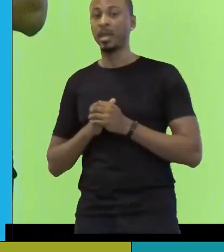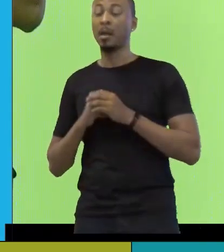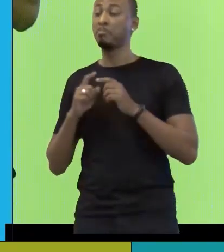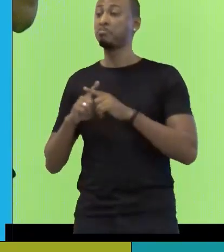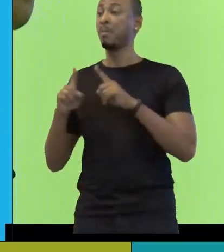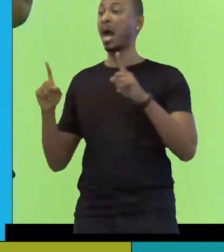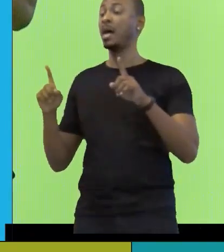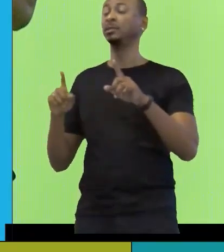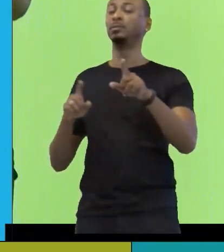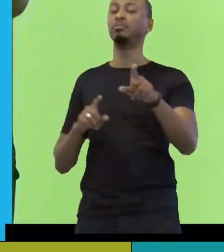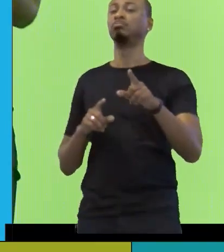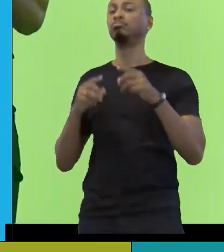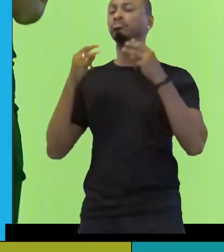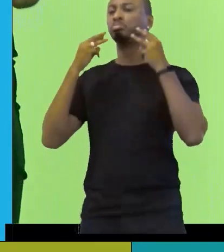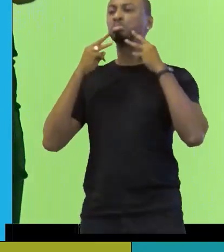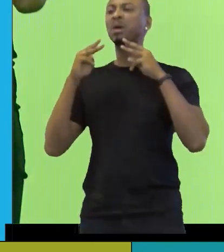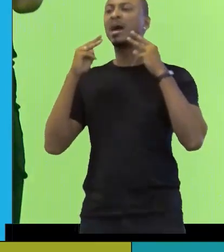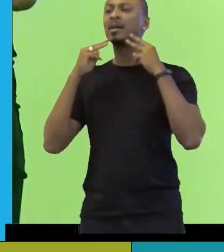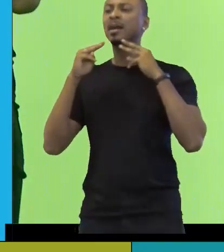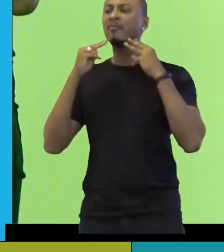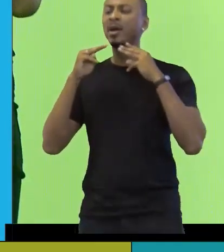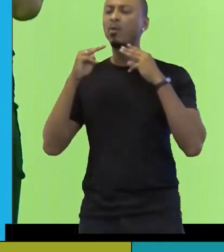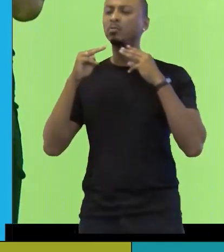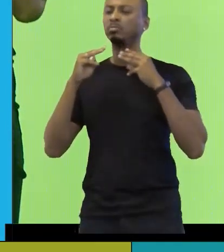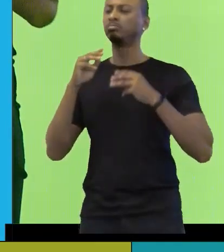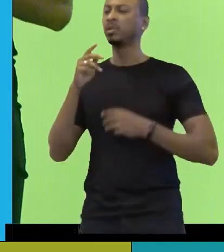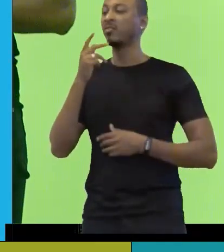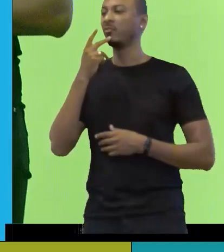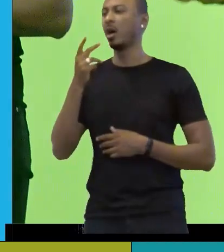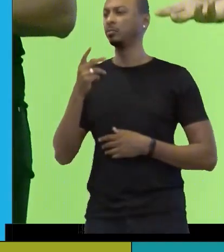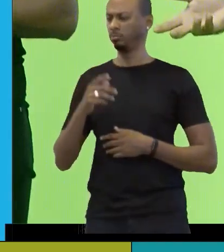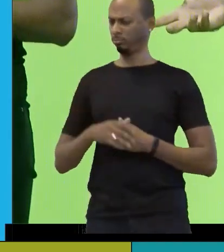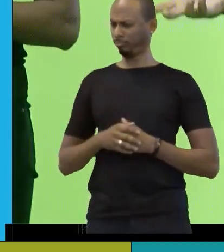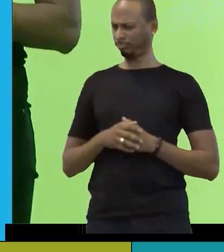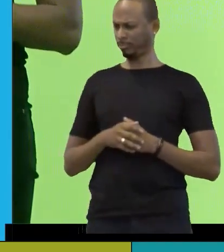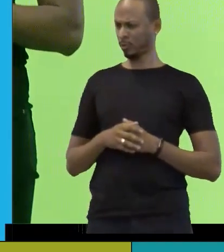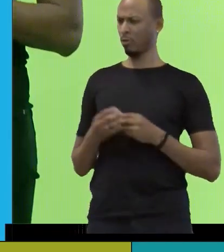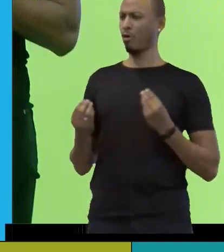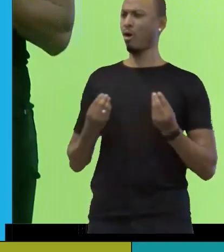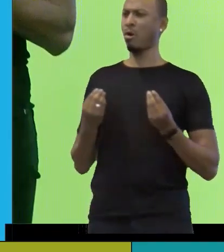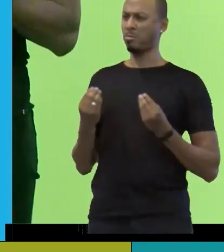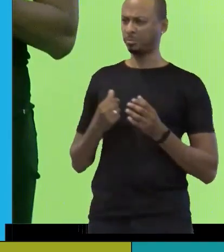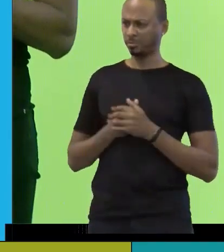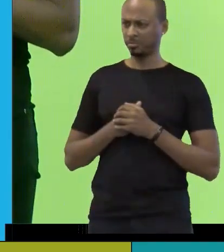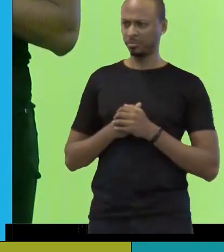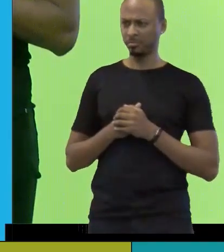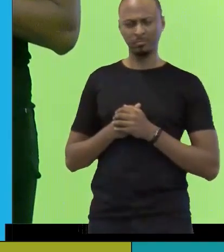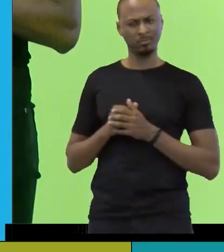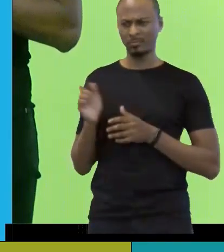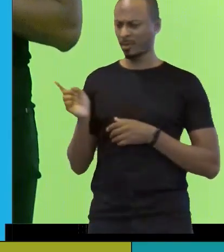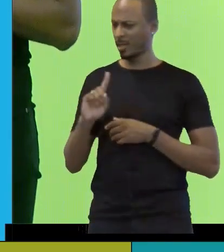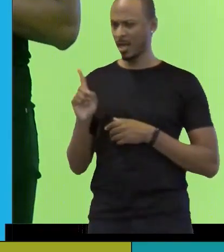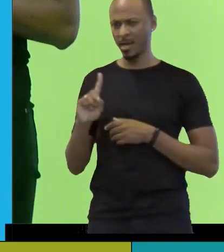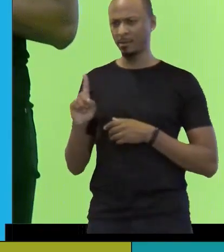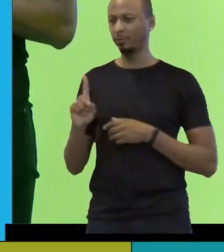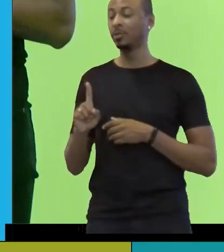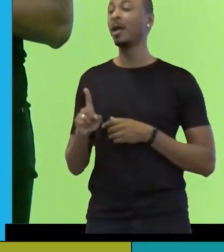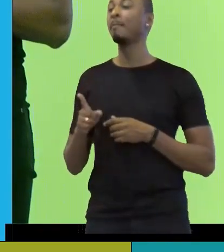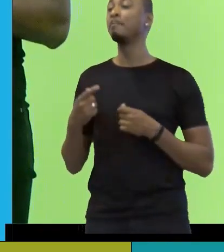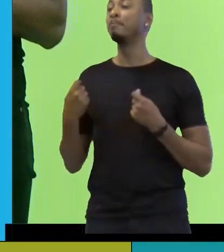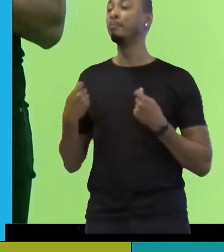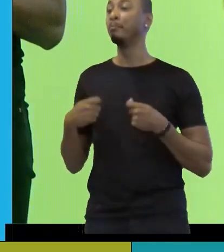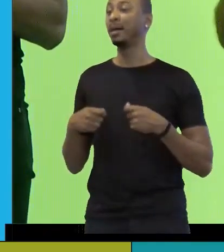Como assim aquilo que você é na vida pública, você também deve ser na vida privada e vice-versa? Não, é